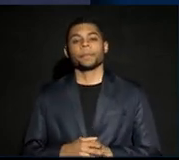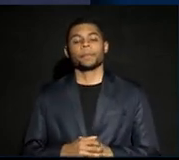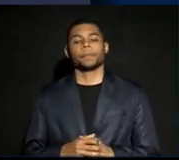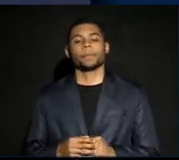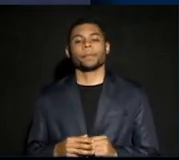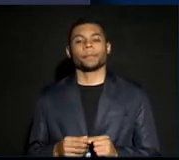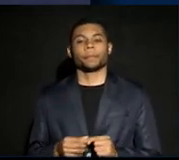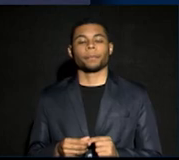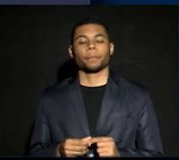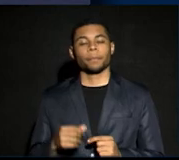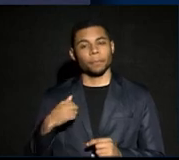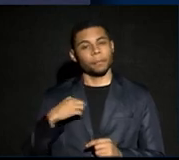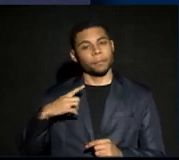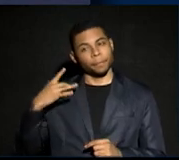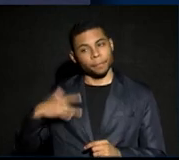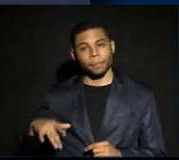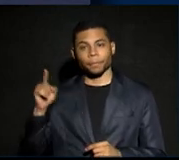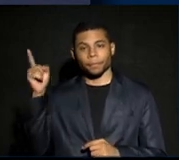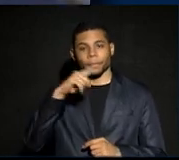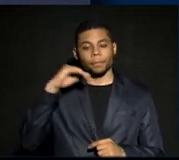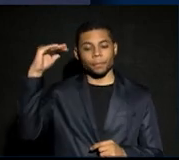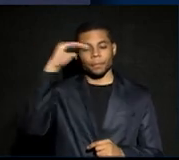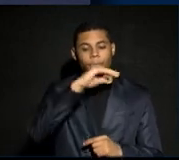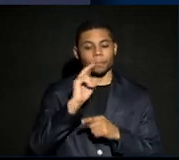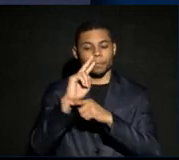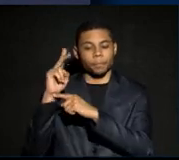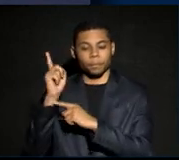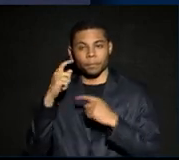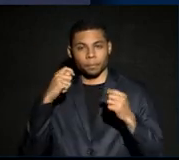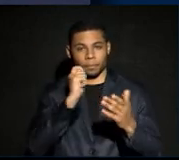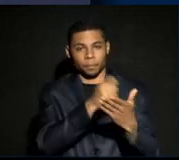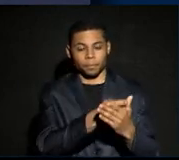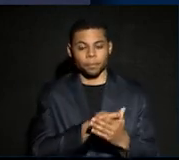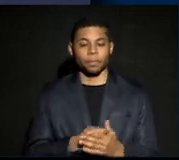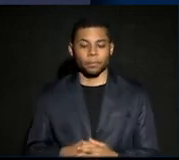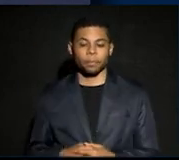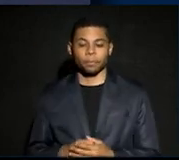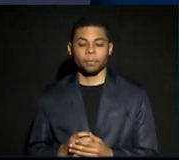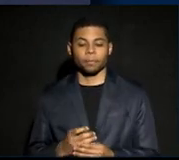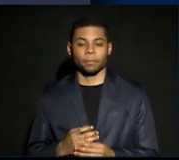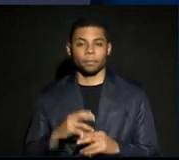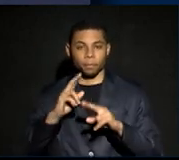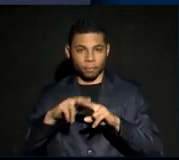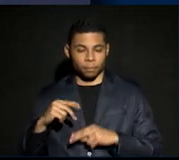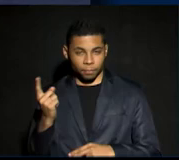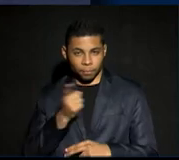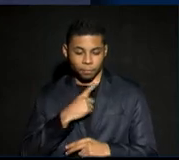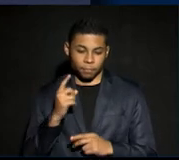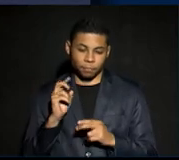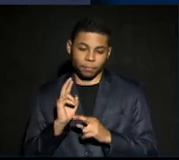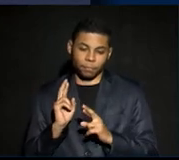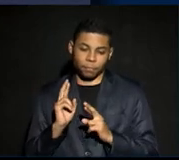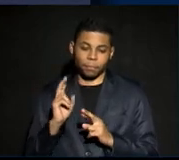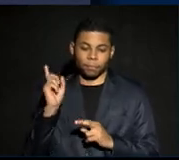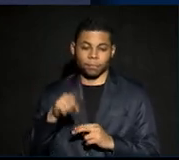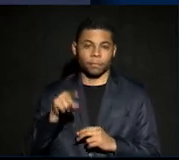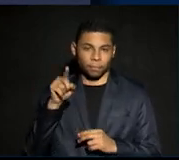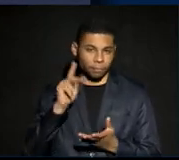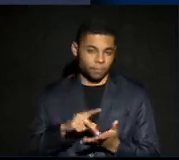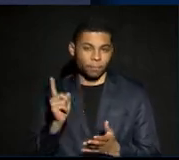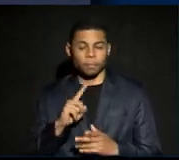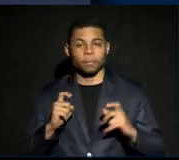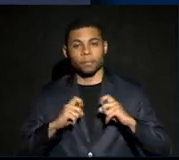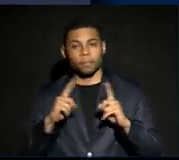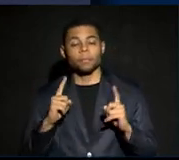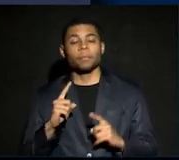Eu tenho pena das autoridades fiscais que vão ter que pagar essa conta. Quer dizer, então, a expectativa é de que não seja verdade isso.